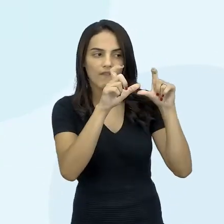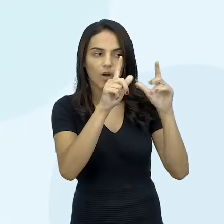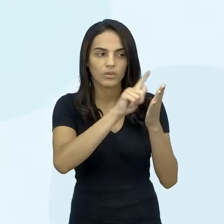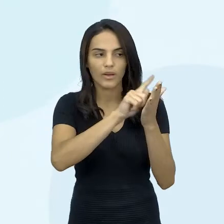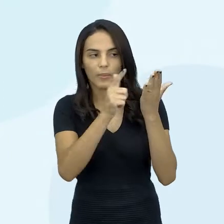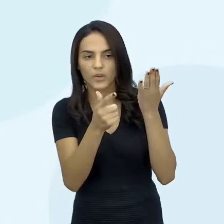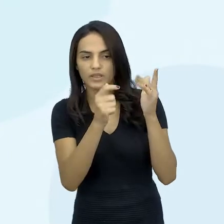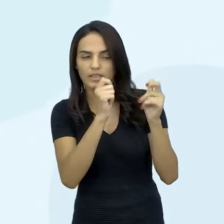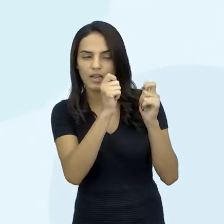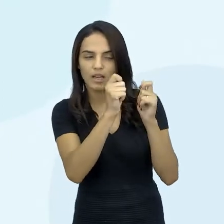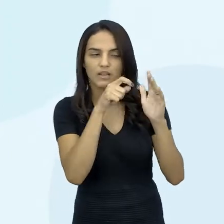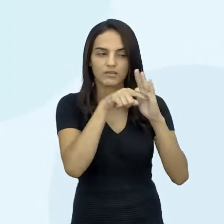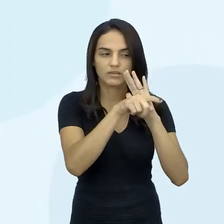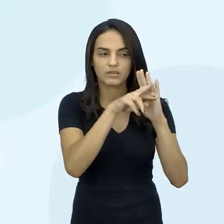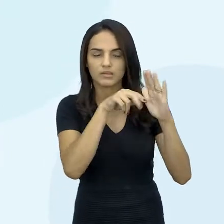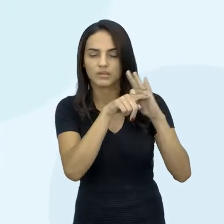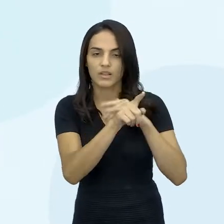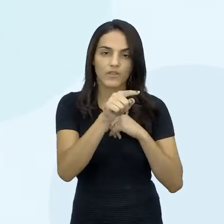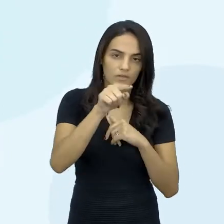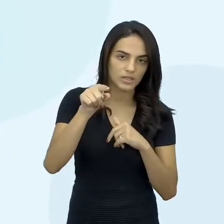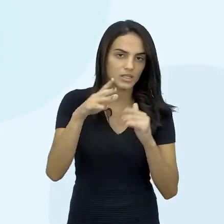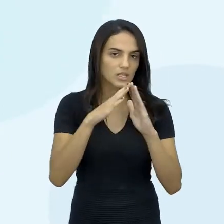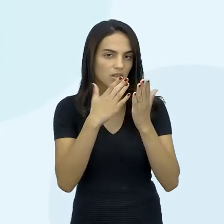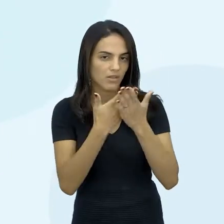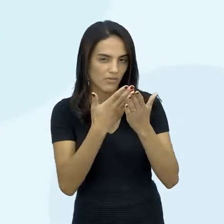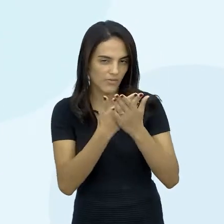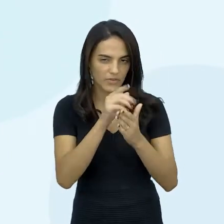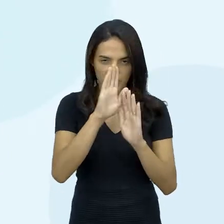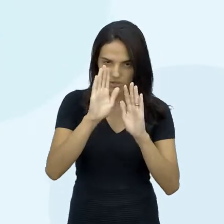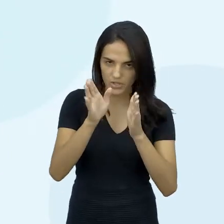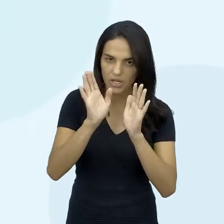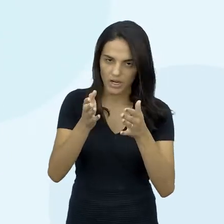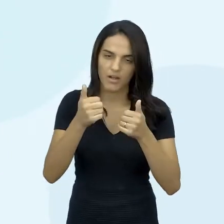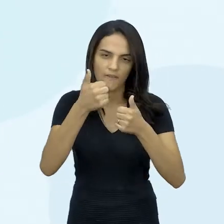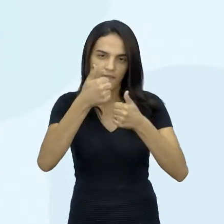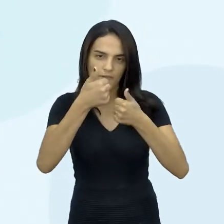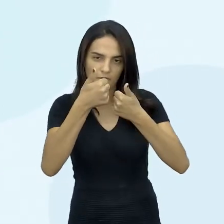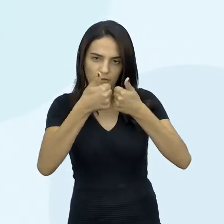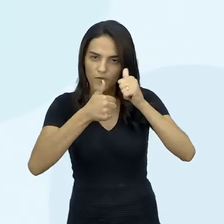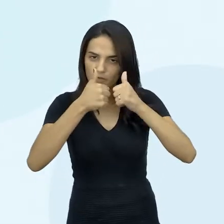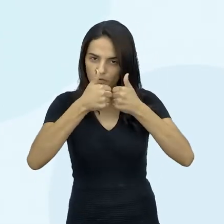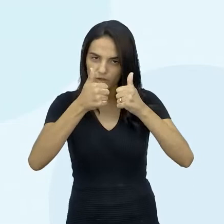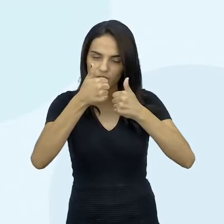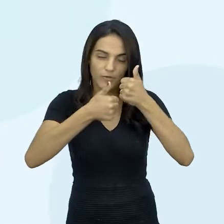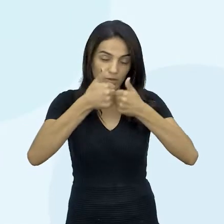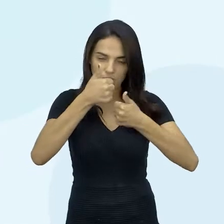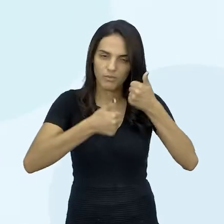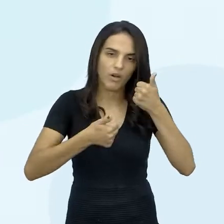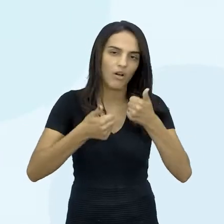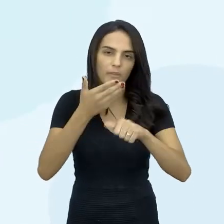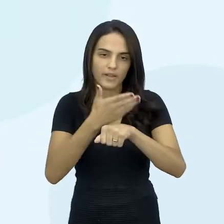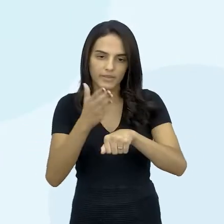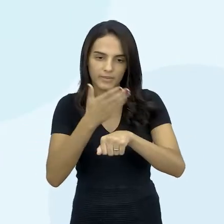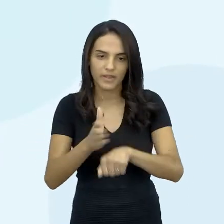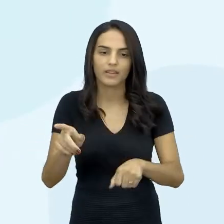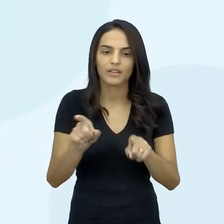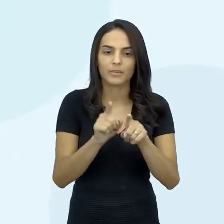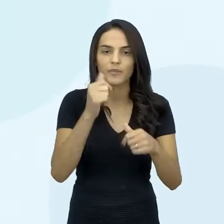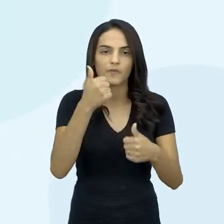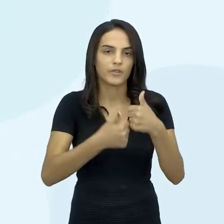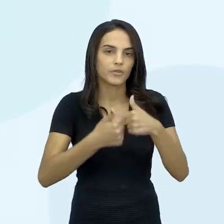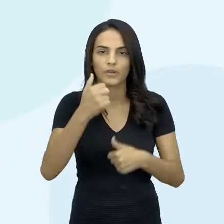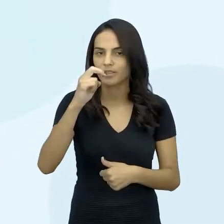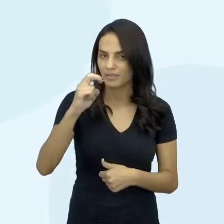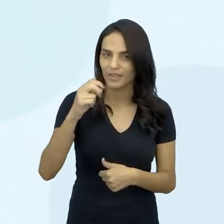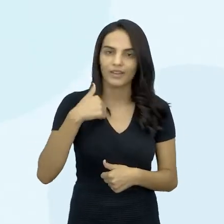fotoreportagem. Vocês aí na escola praticaram futsal, praticaram o futebol de 5 e eu aqui na